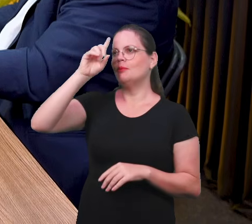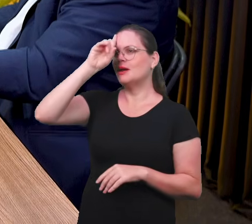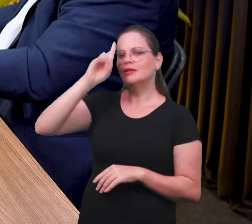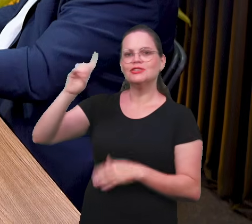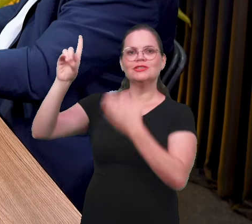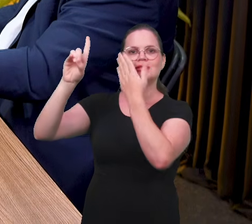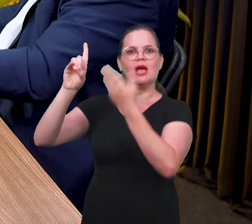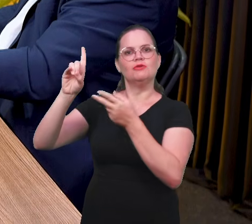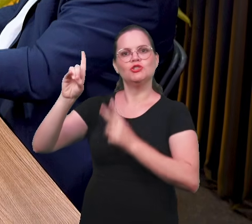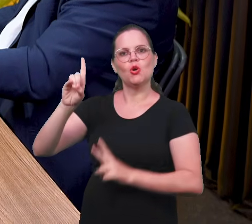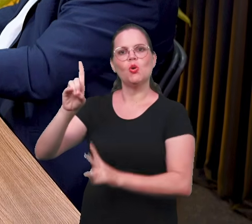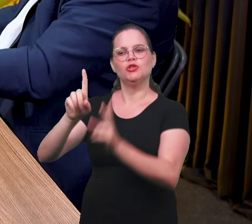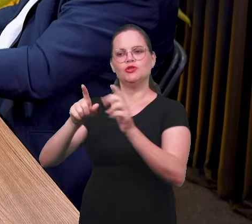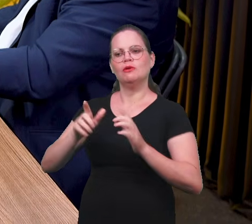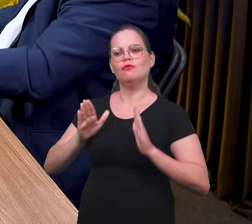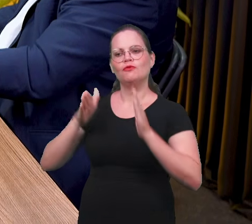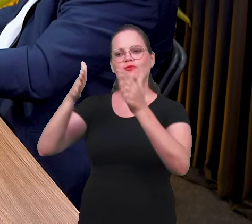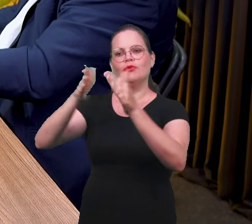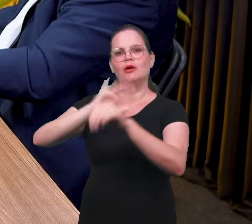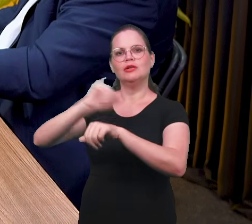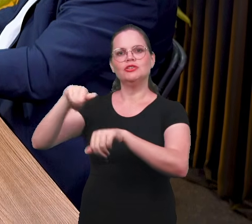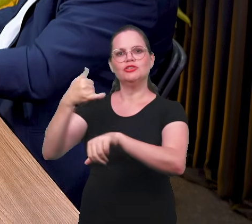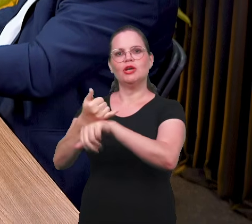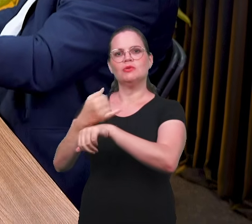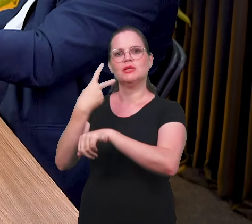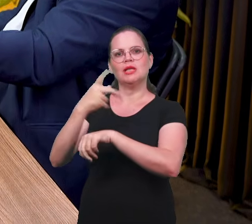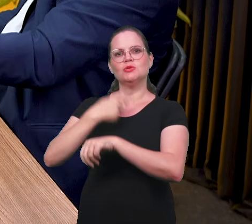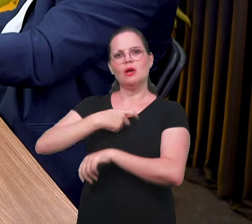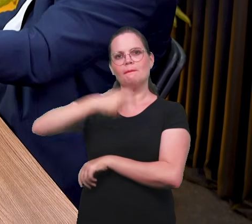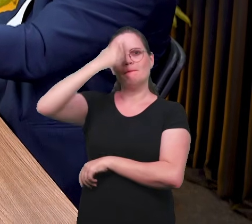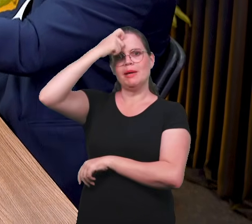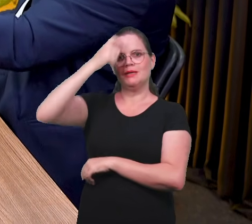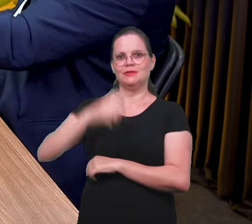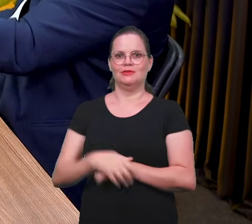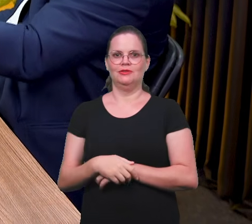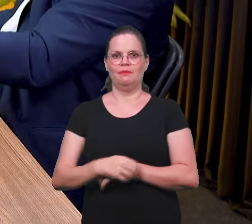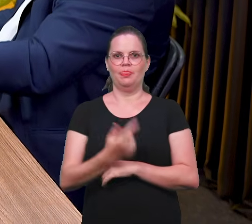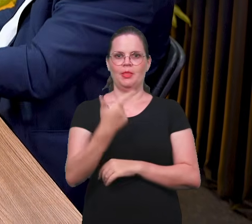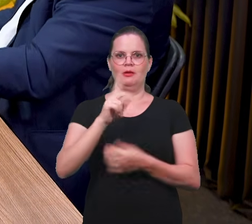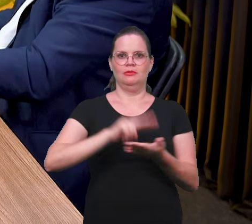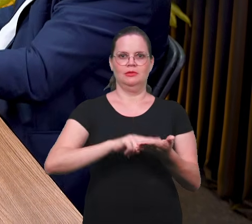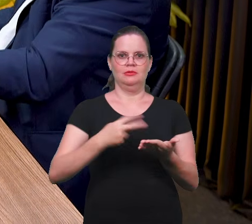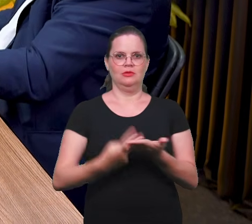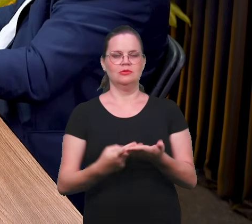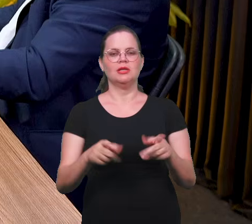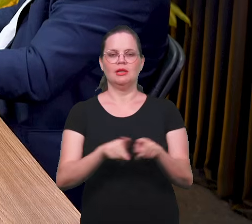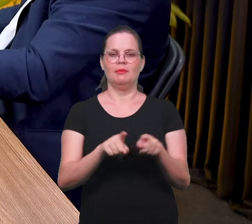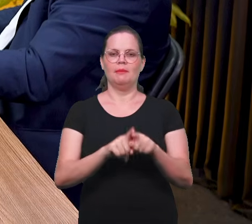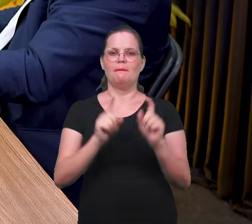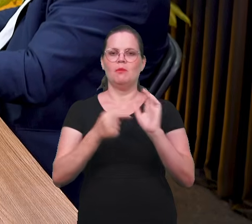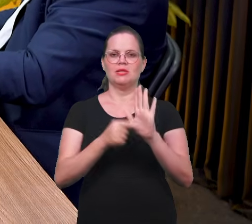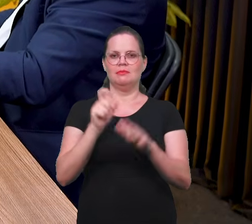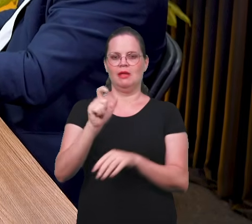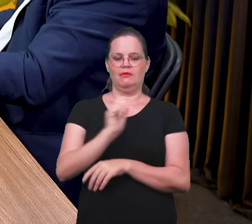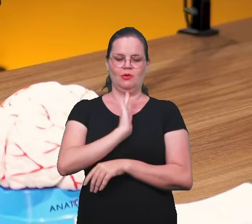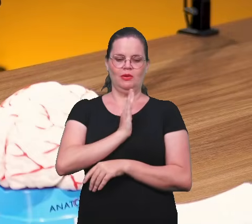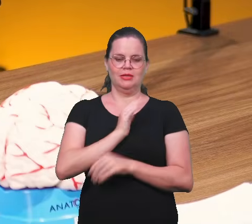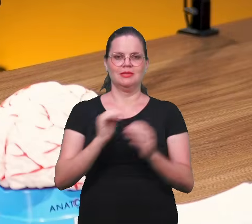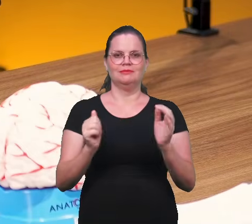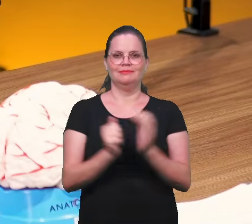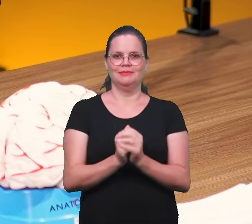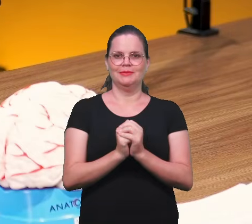e suba a Jerusalém a vossa mente. Em outras traduções, ao vosso coração.